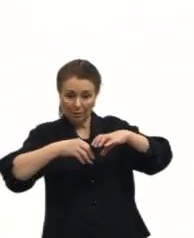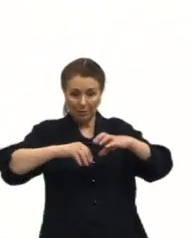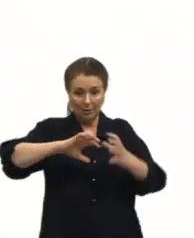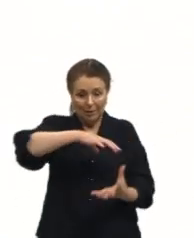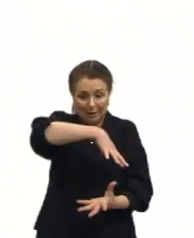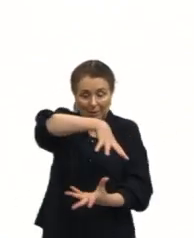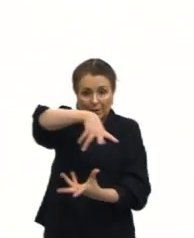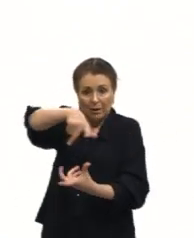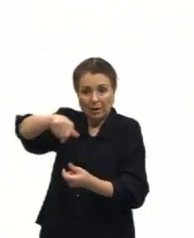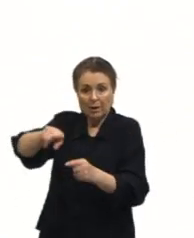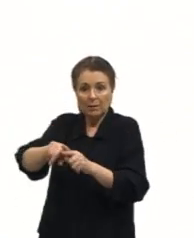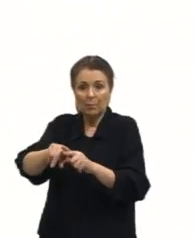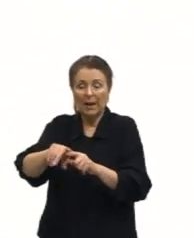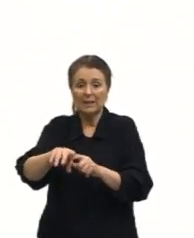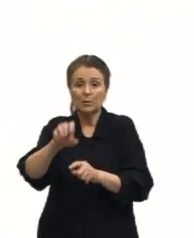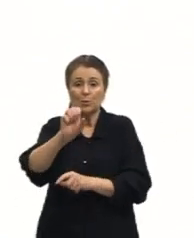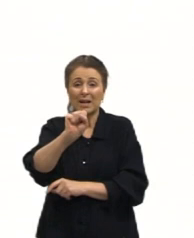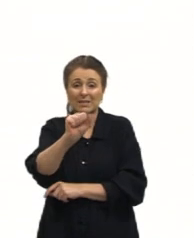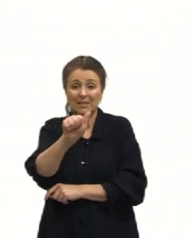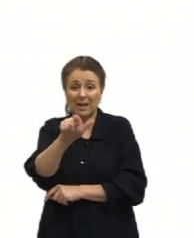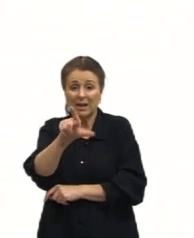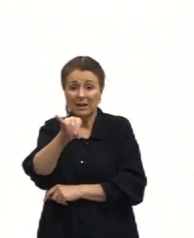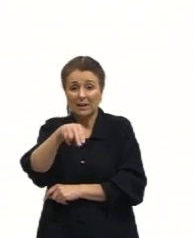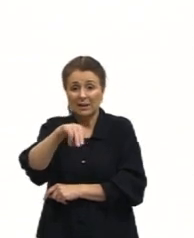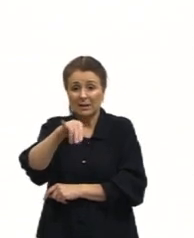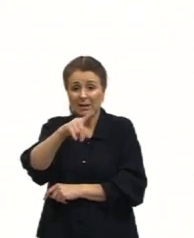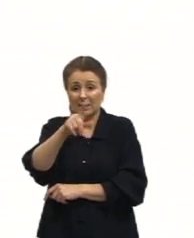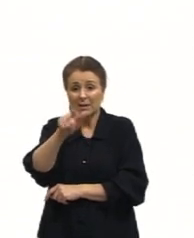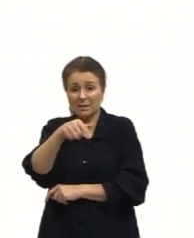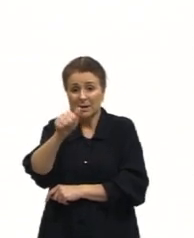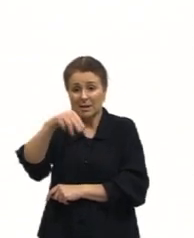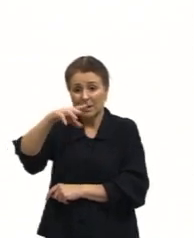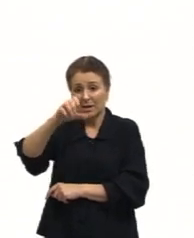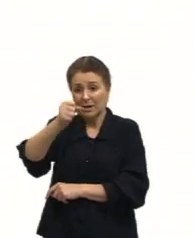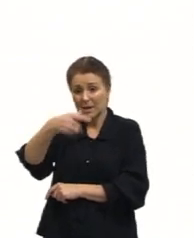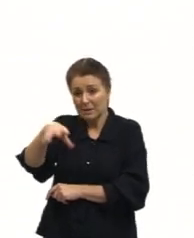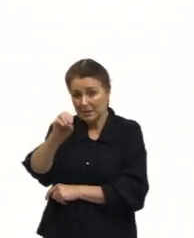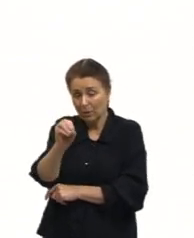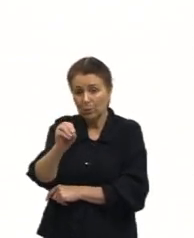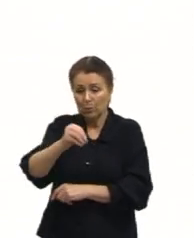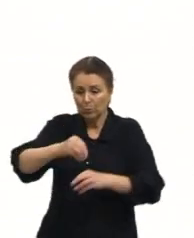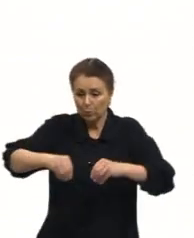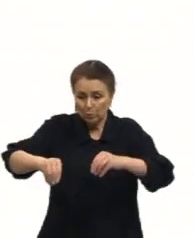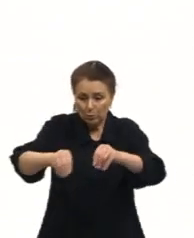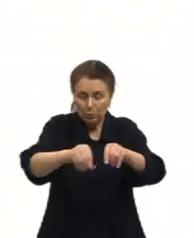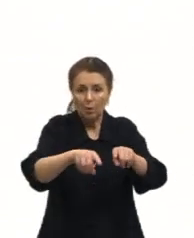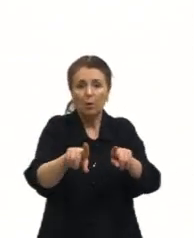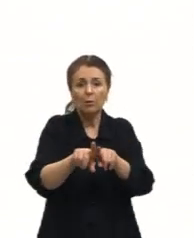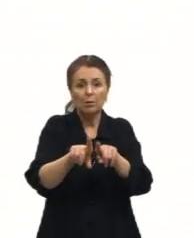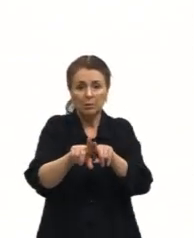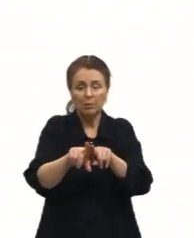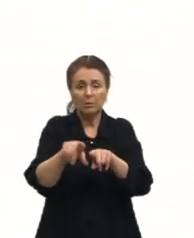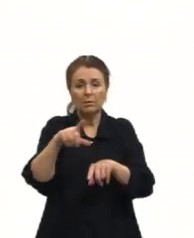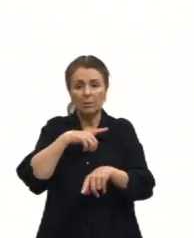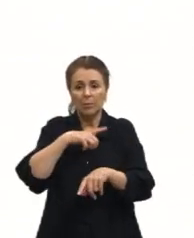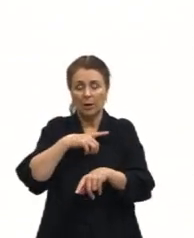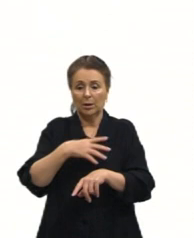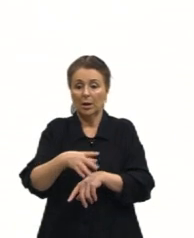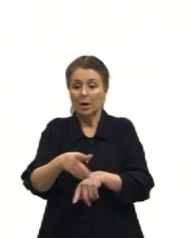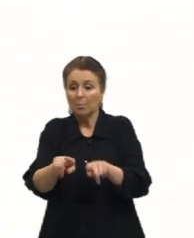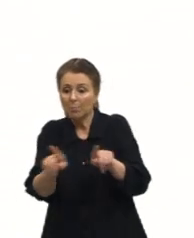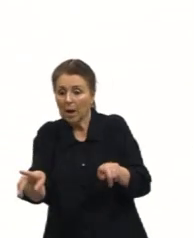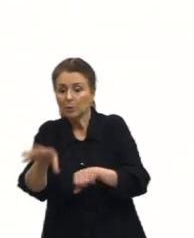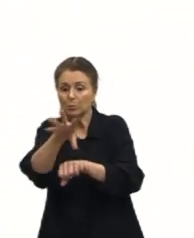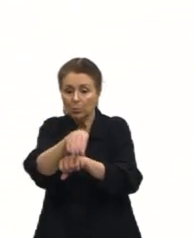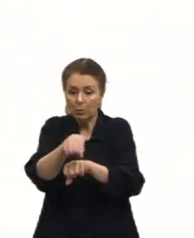salinização do solo não necessariamente como Lucas falou a gente tratou disso mas com o conhecimento nossas aulas tu